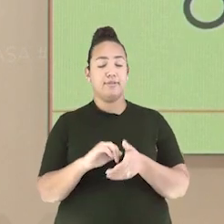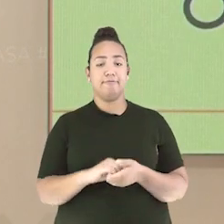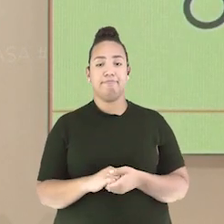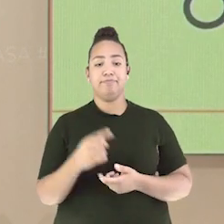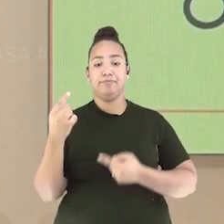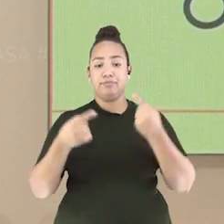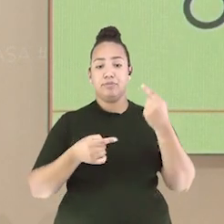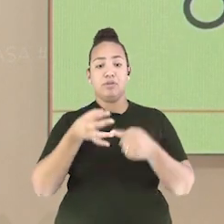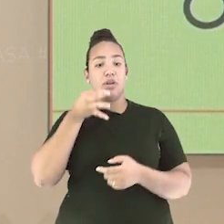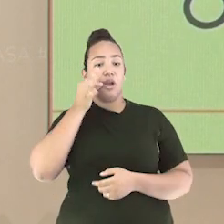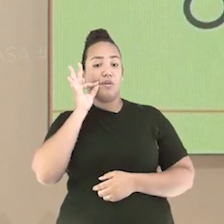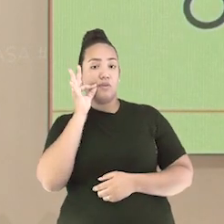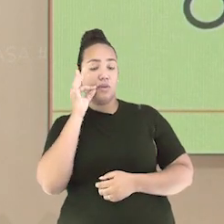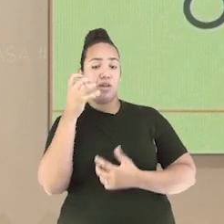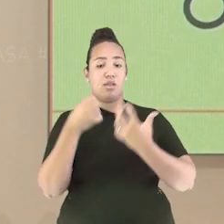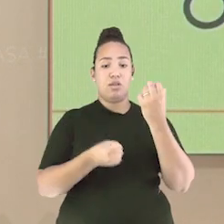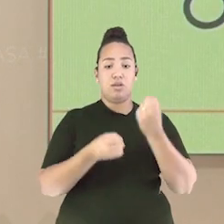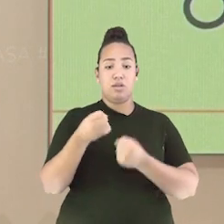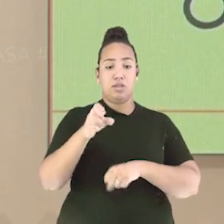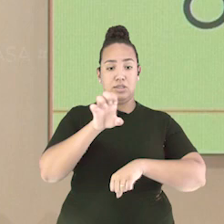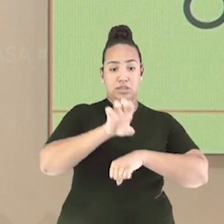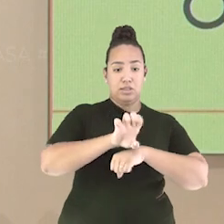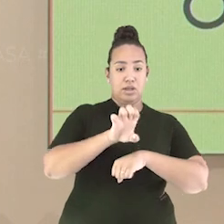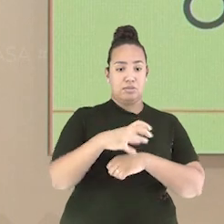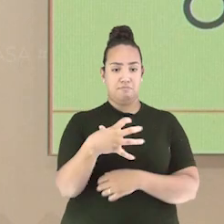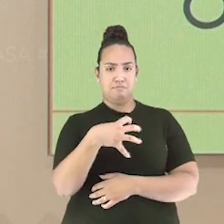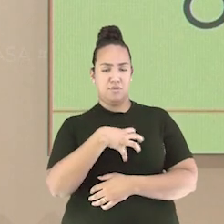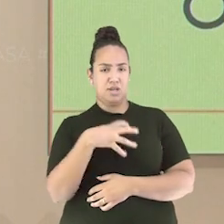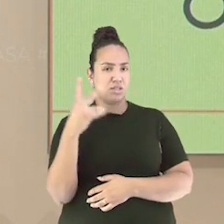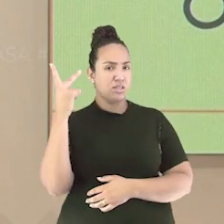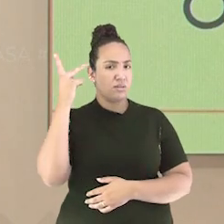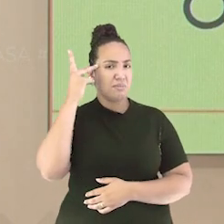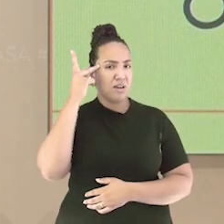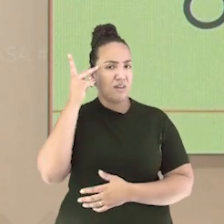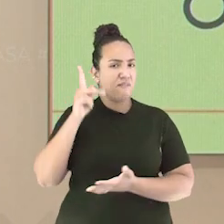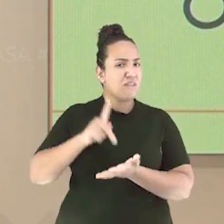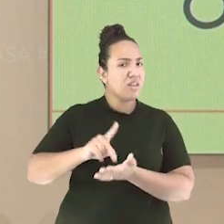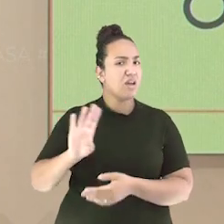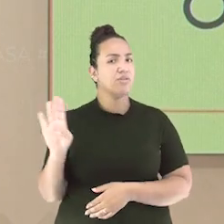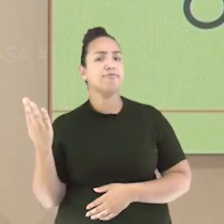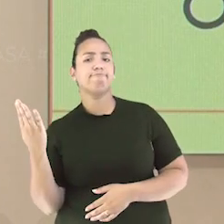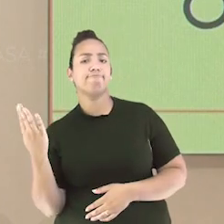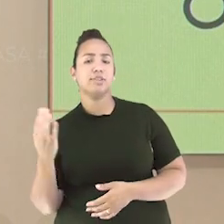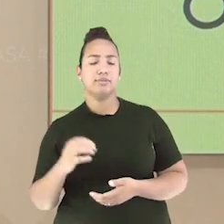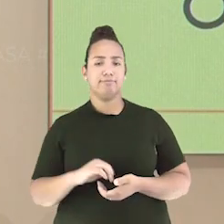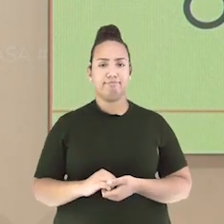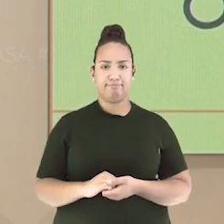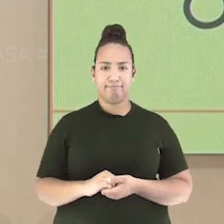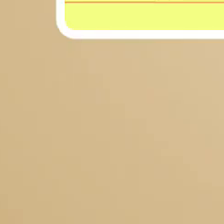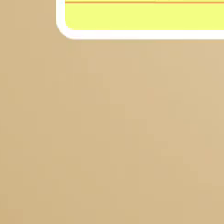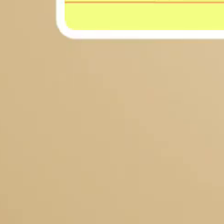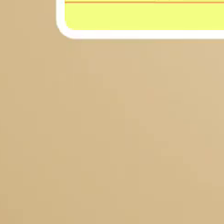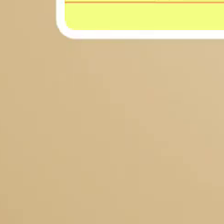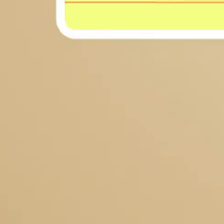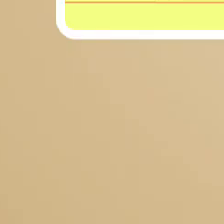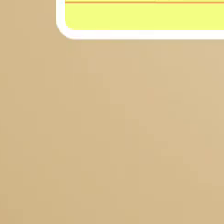2. A política do café com leite foi entre os estados de Bahia e São Paulo. Verdadeiro ou falso?